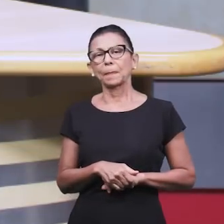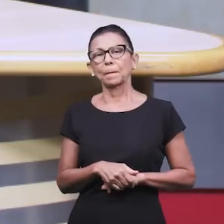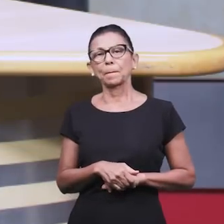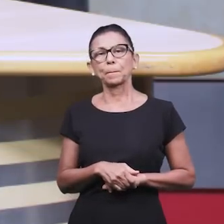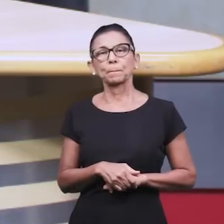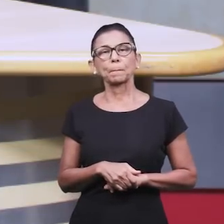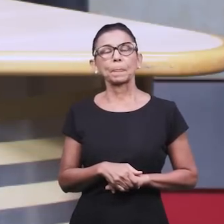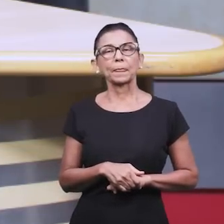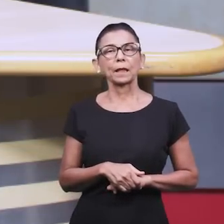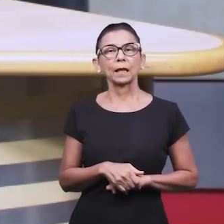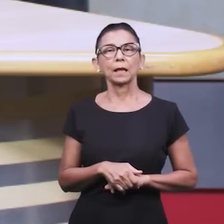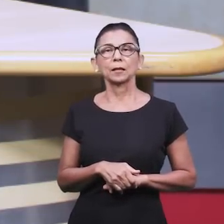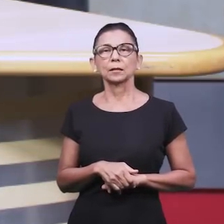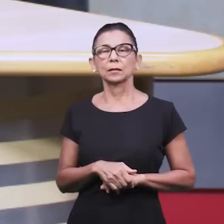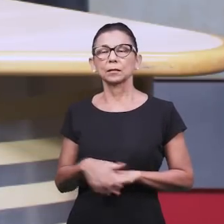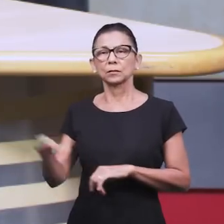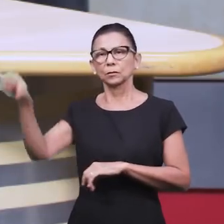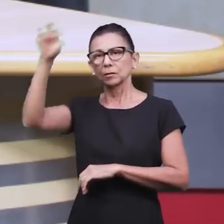Santo. Então,